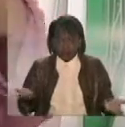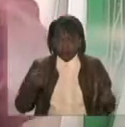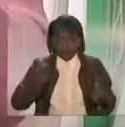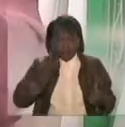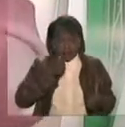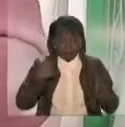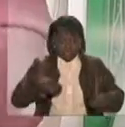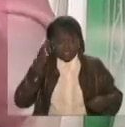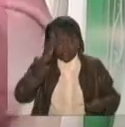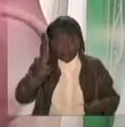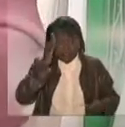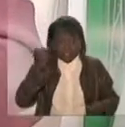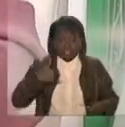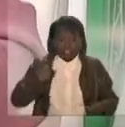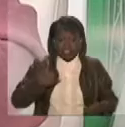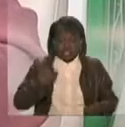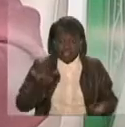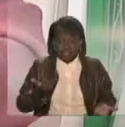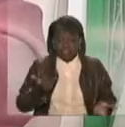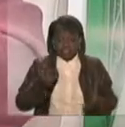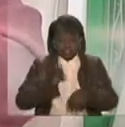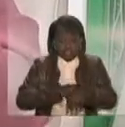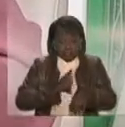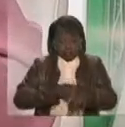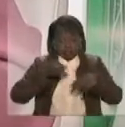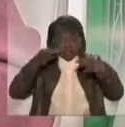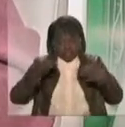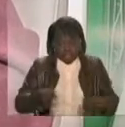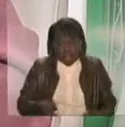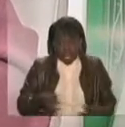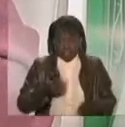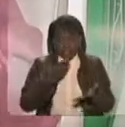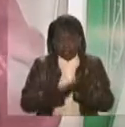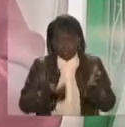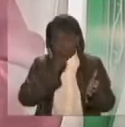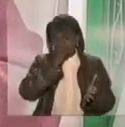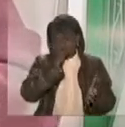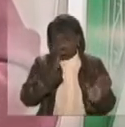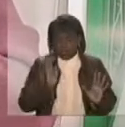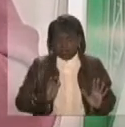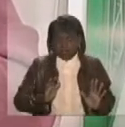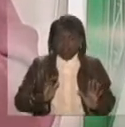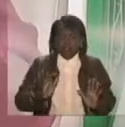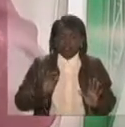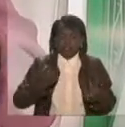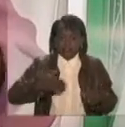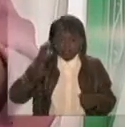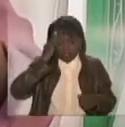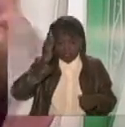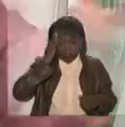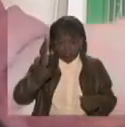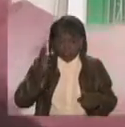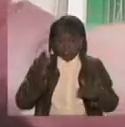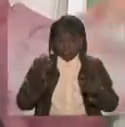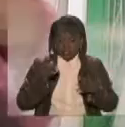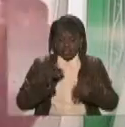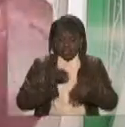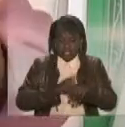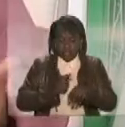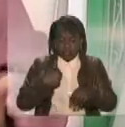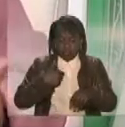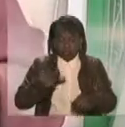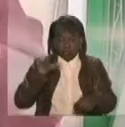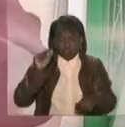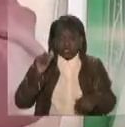ela tem que saber a idade e o momento adequado para ela perder essa virgindade. Isso tem que ser, como ela falou, é uma